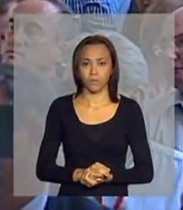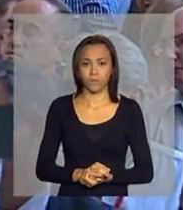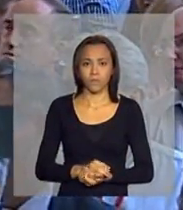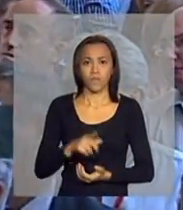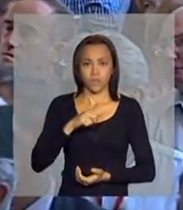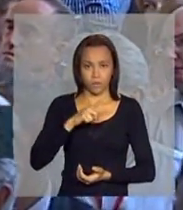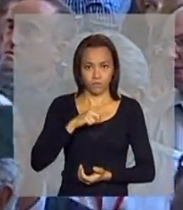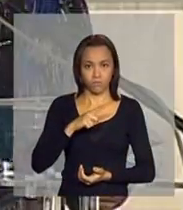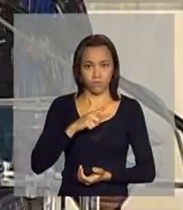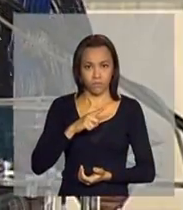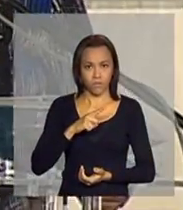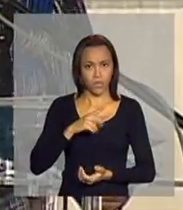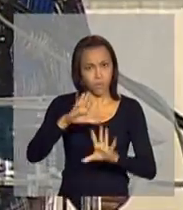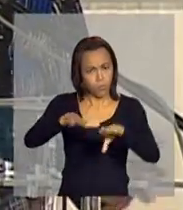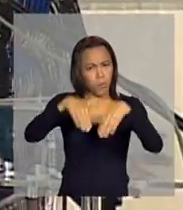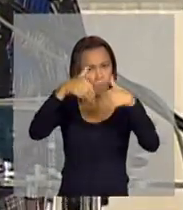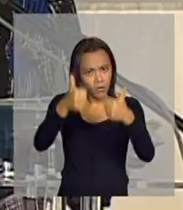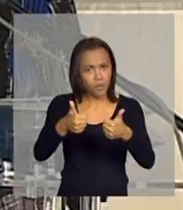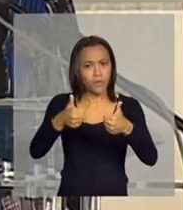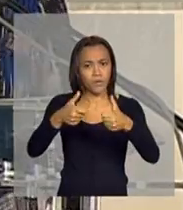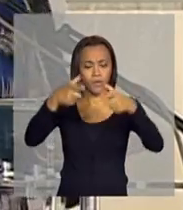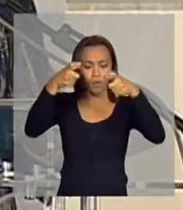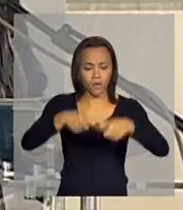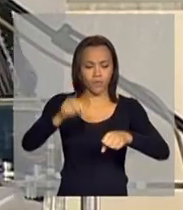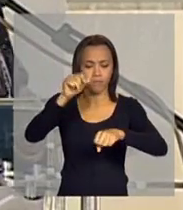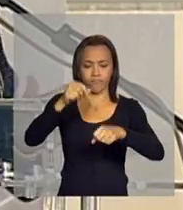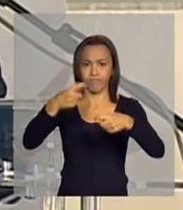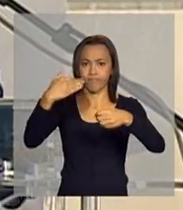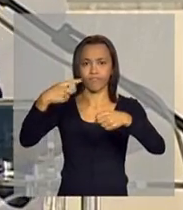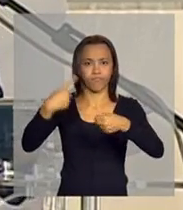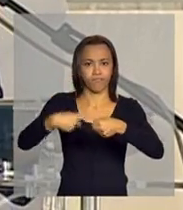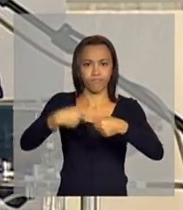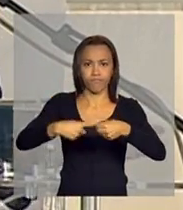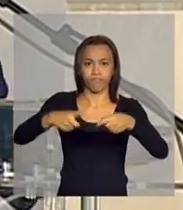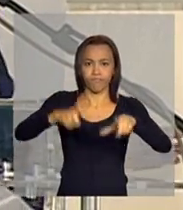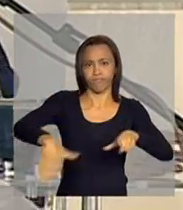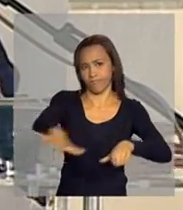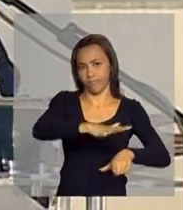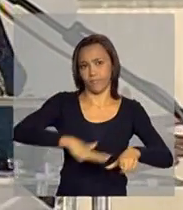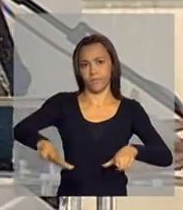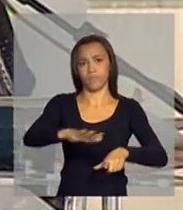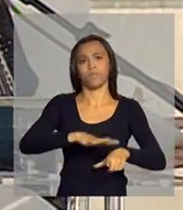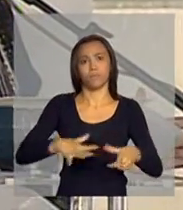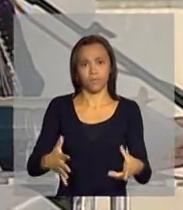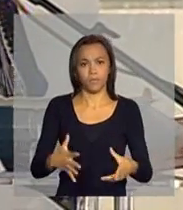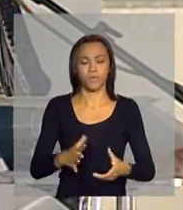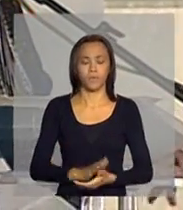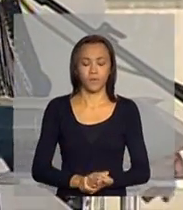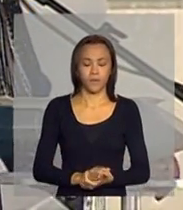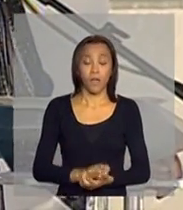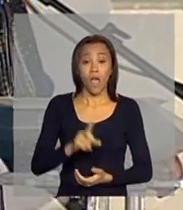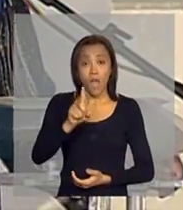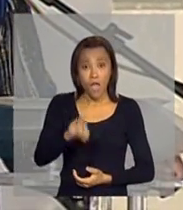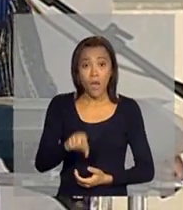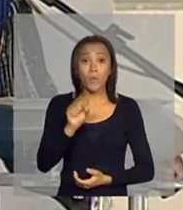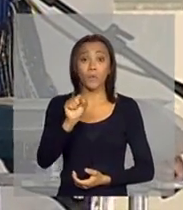ter acesso a uma melhoria. É uma questão que, sem sombra de